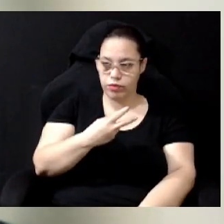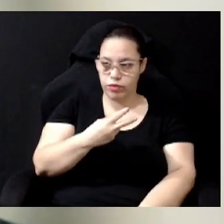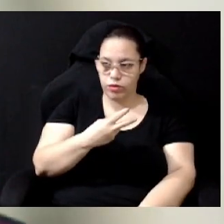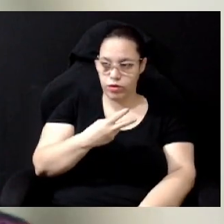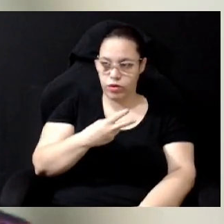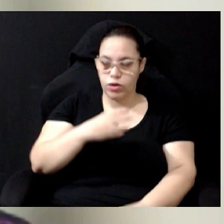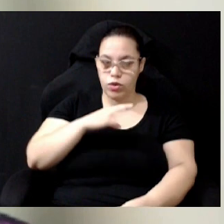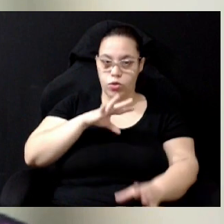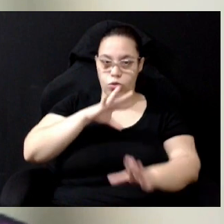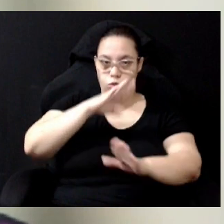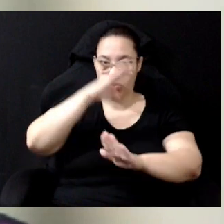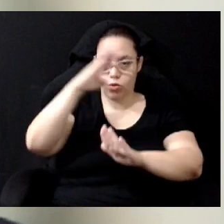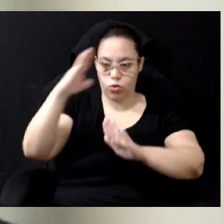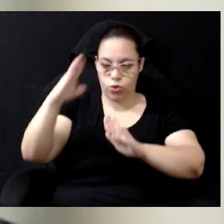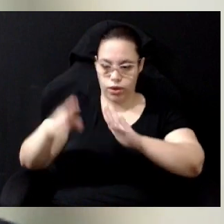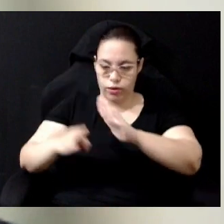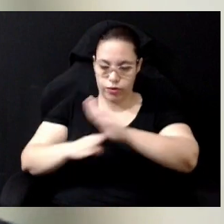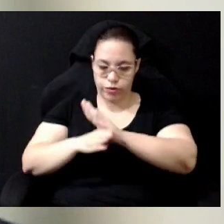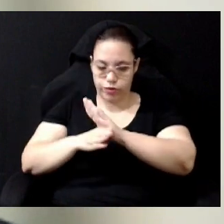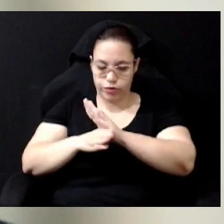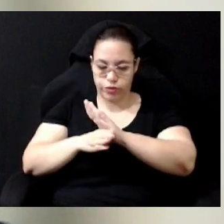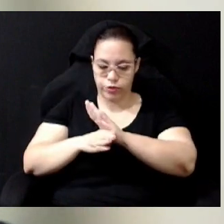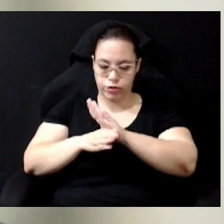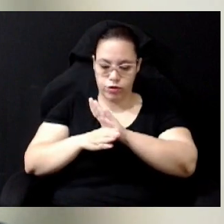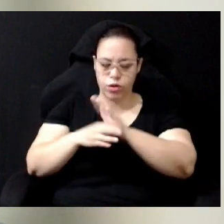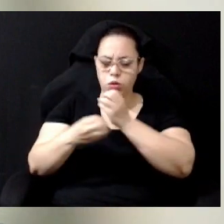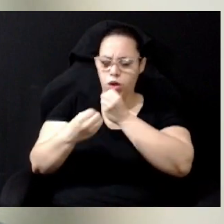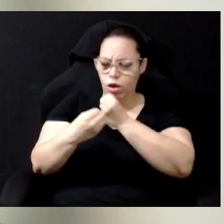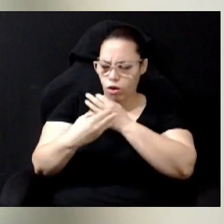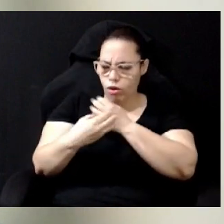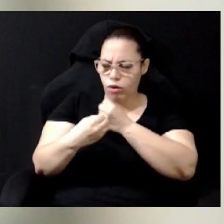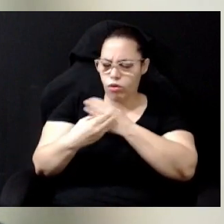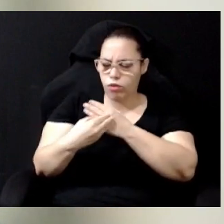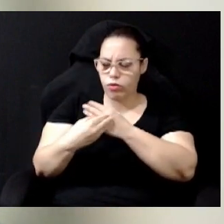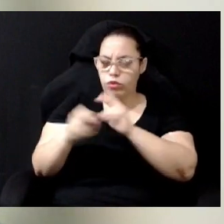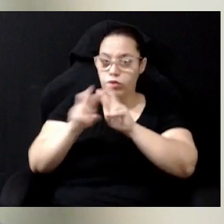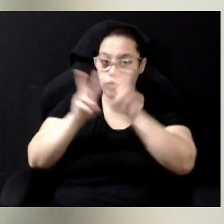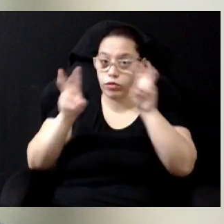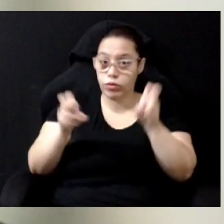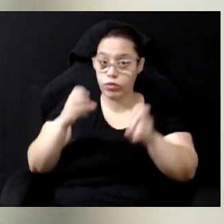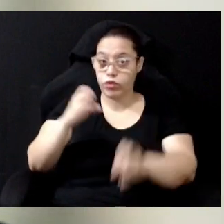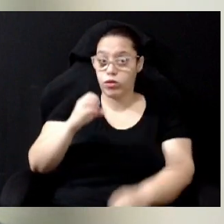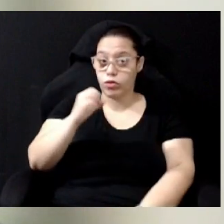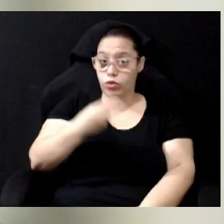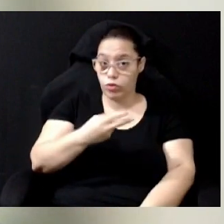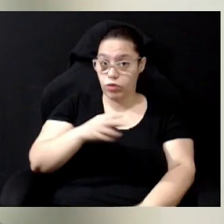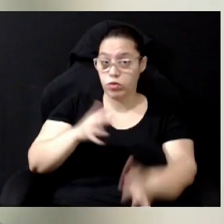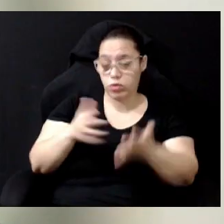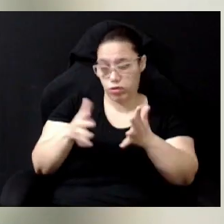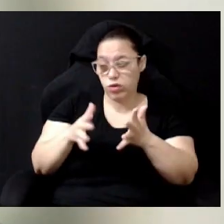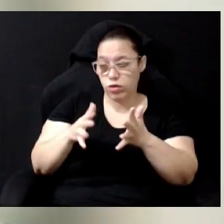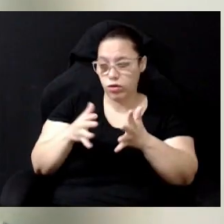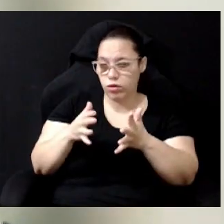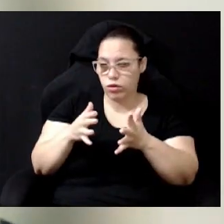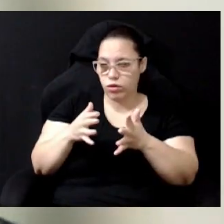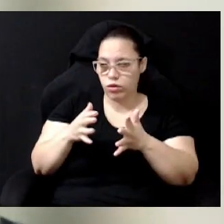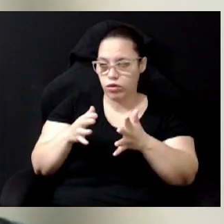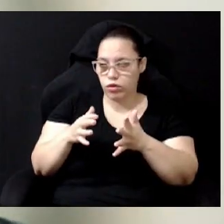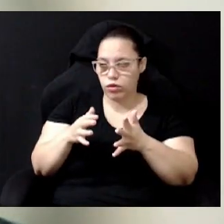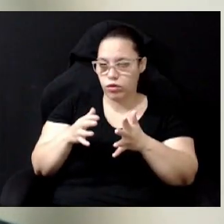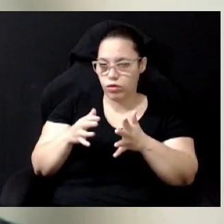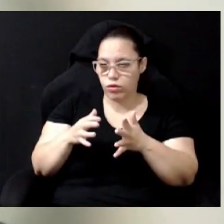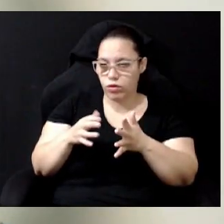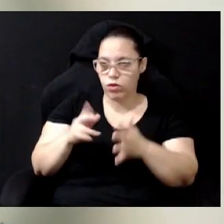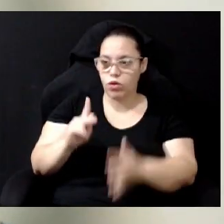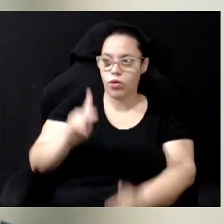ciclo de vida. E ela gera uma informação em termos de CO2 equivalente, né, gás carbônico equivalente